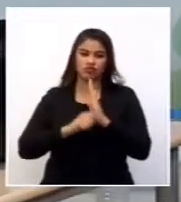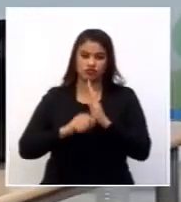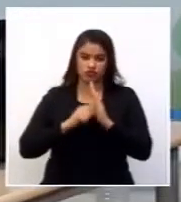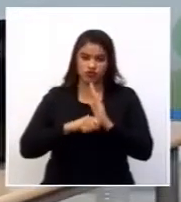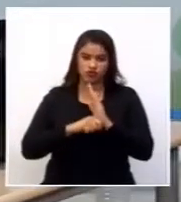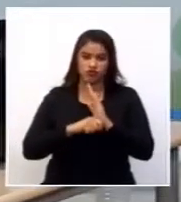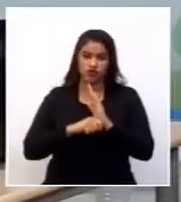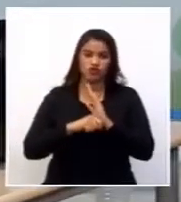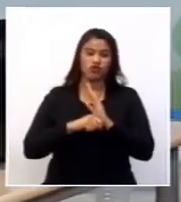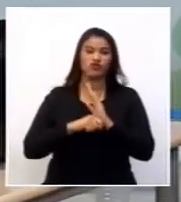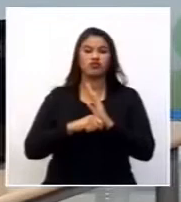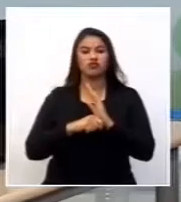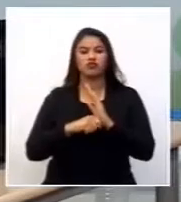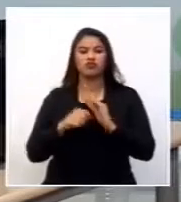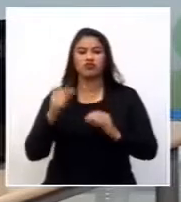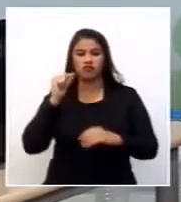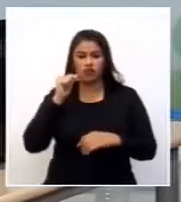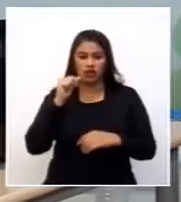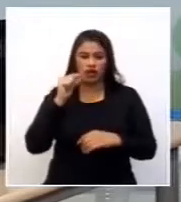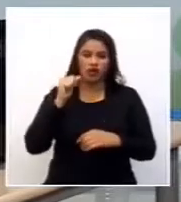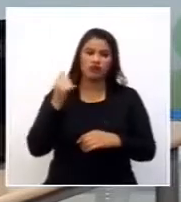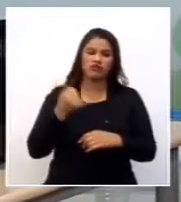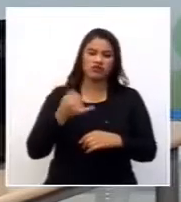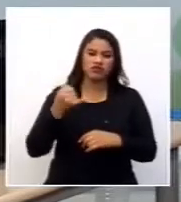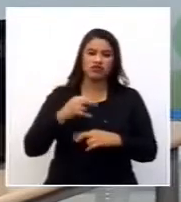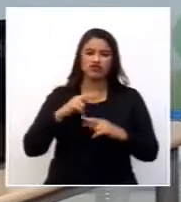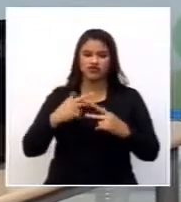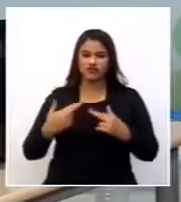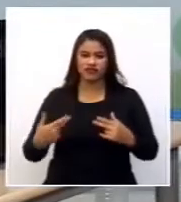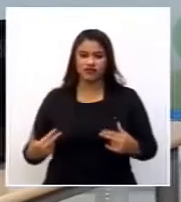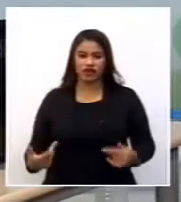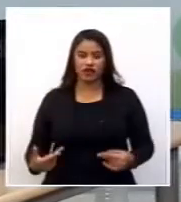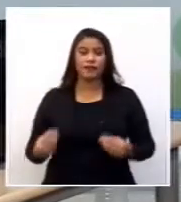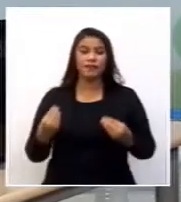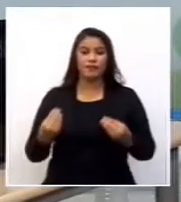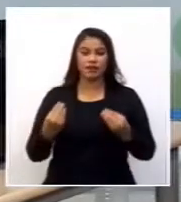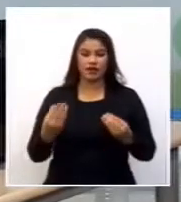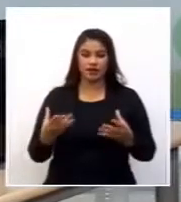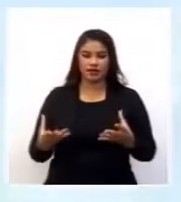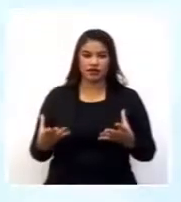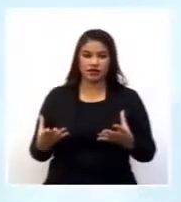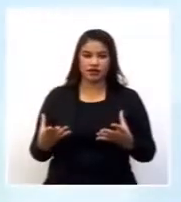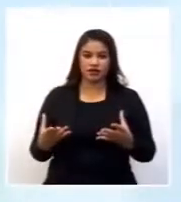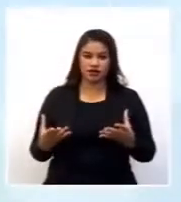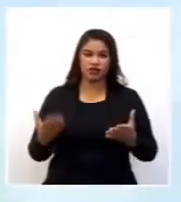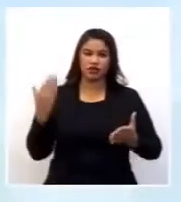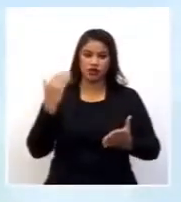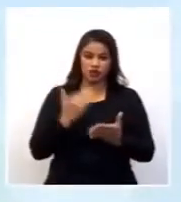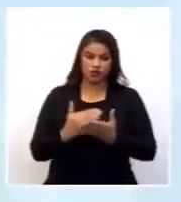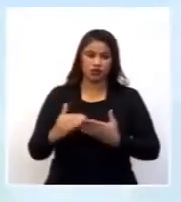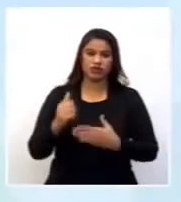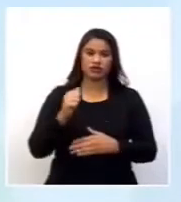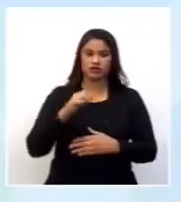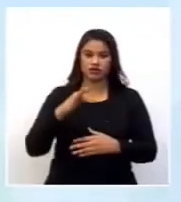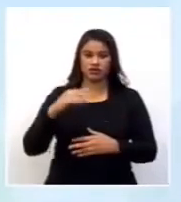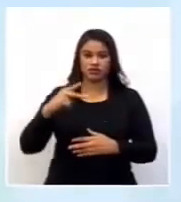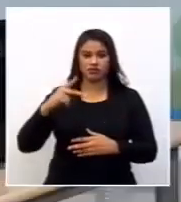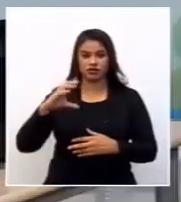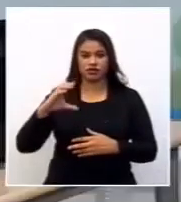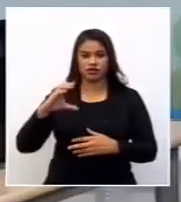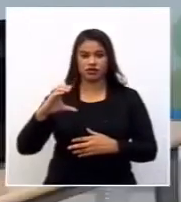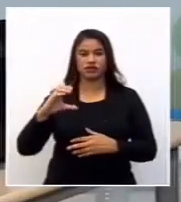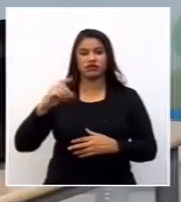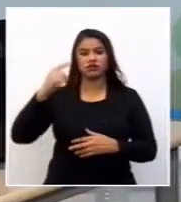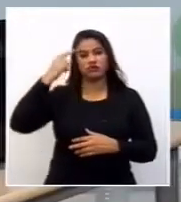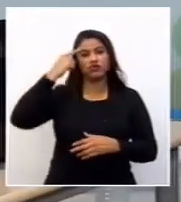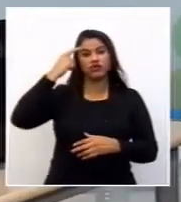tá? Lápis, caneta, todos os aparatos, para que nós pudéssemos, assim, iniciar essa TPC abordando alguns aspectos que